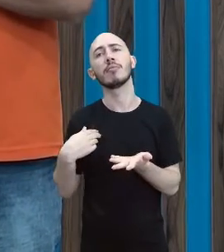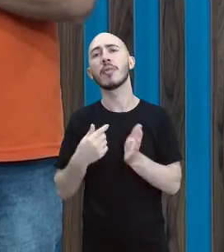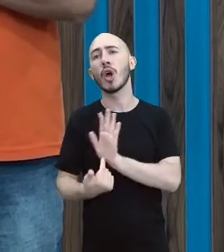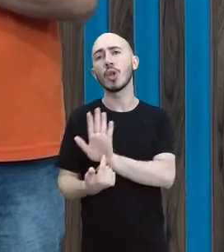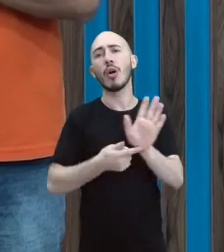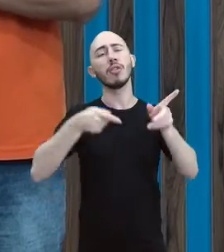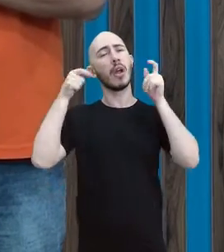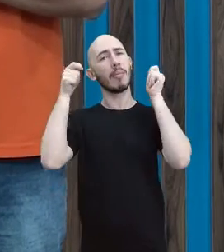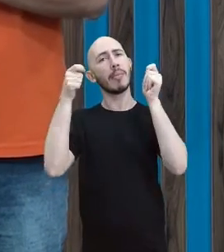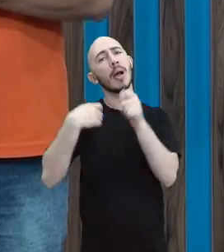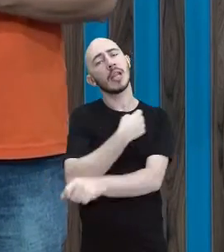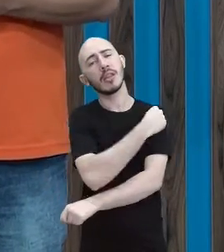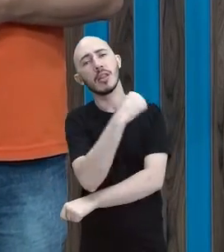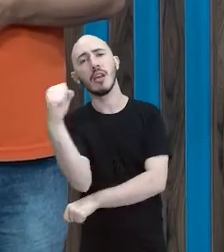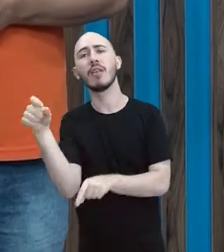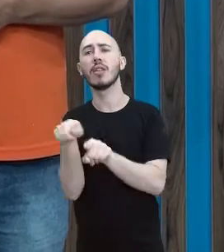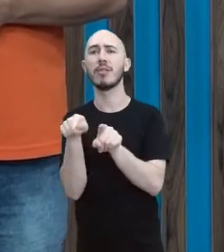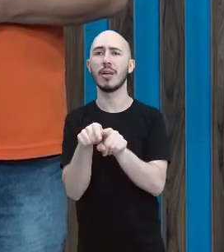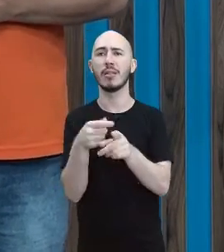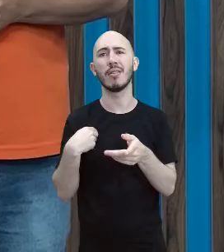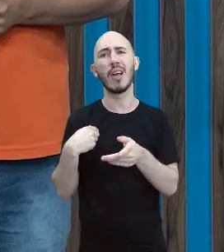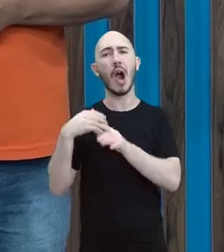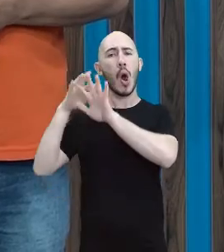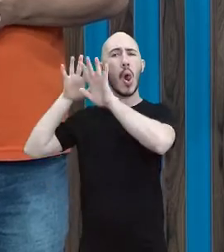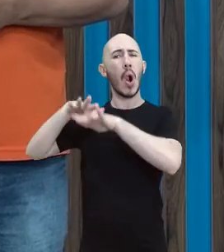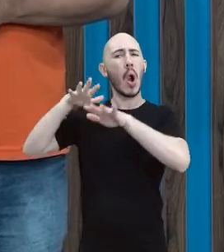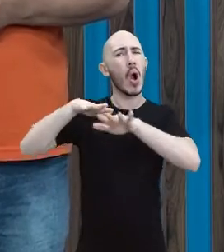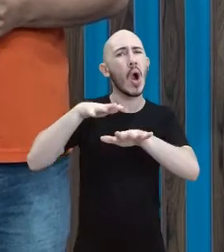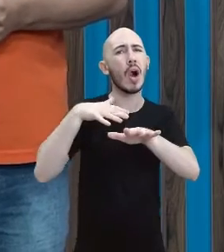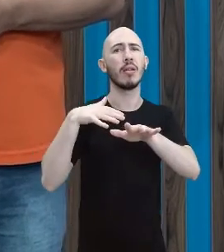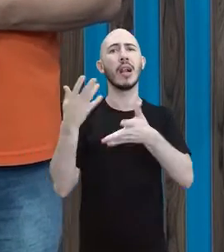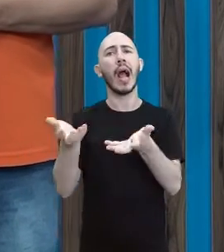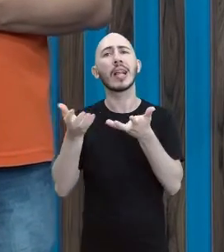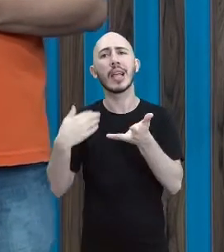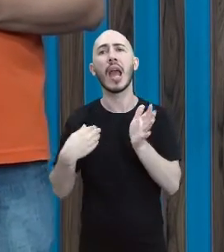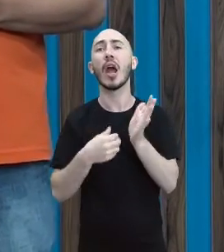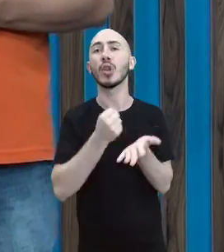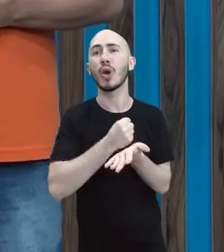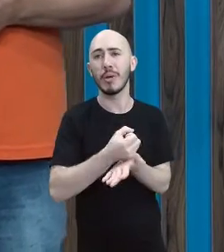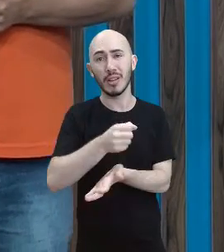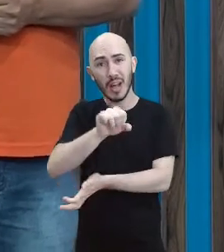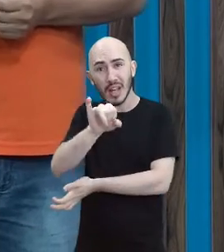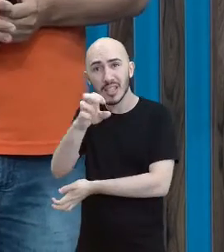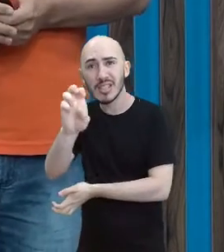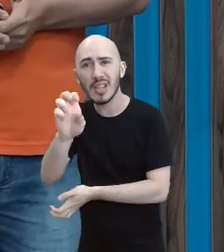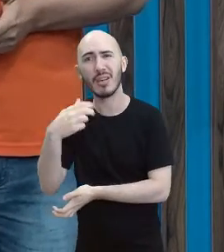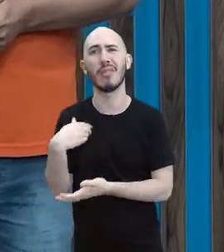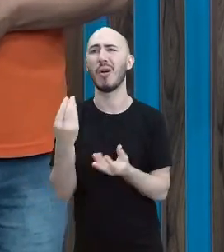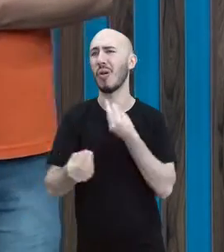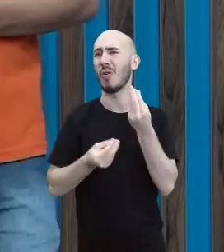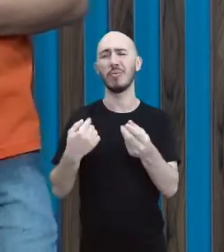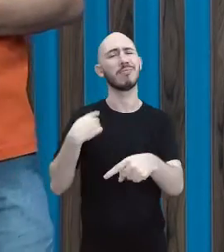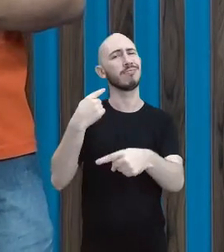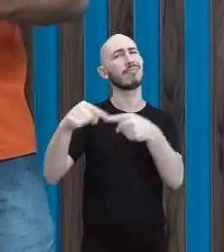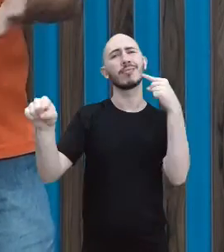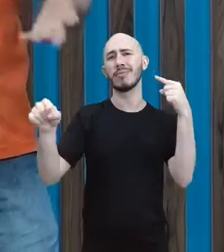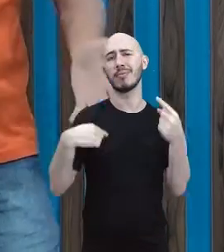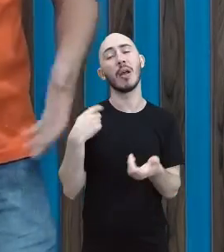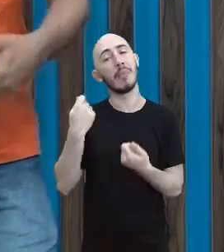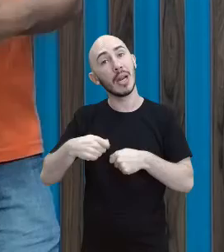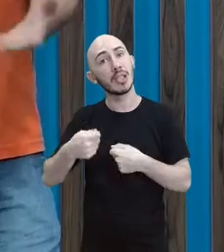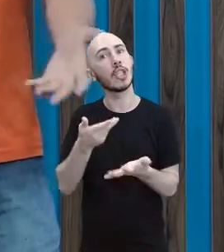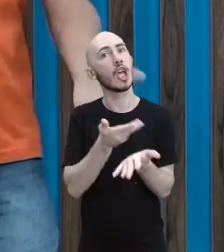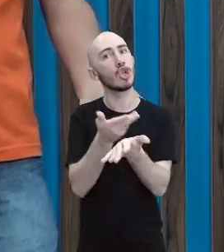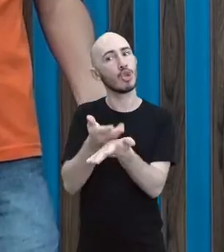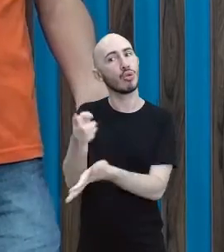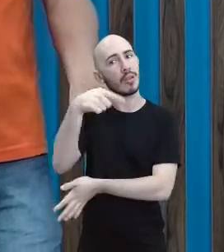pessoas que pedem AI-5 no meio da rua estão com nada, né? Estão completamente equivocadas, precisam realmente estudar um pouco mais de história, entender melhor